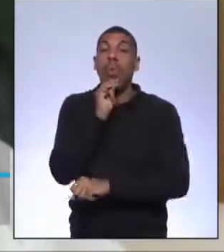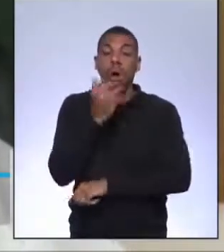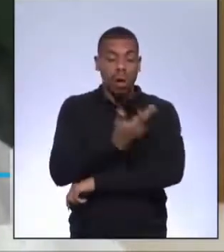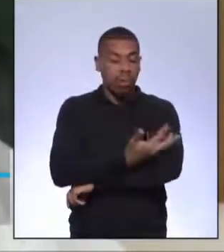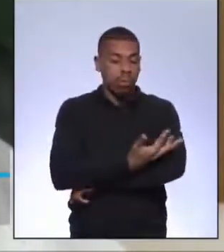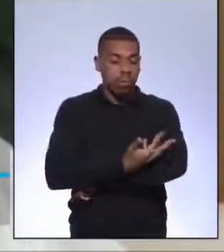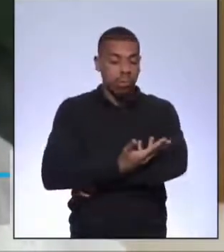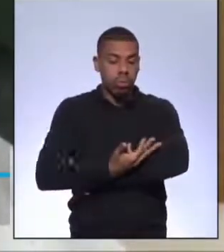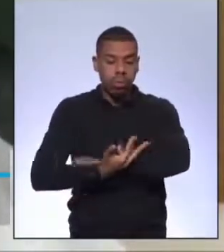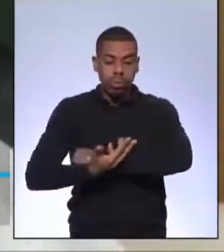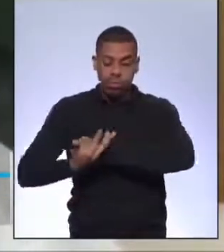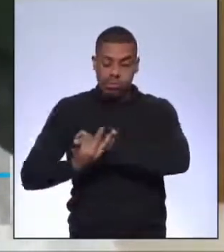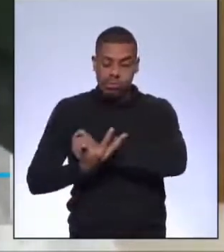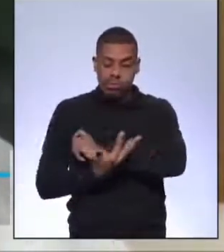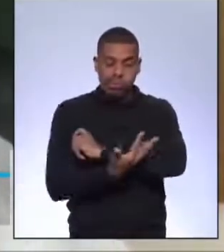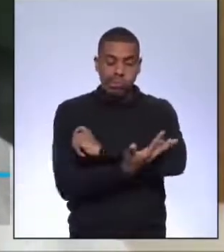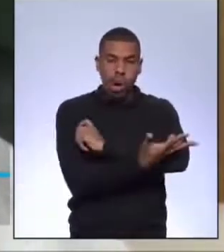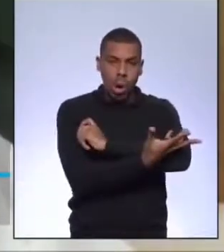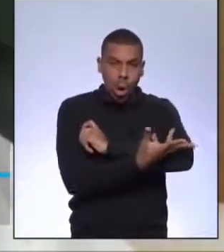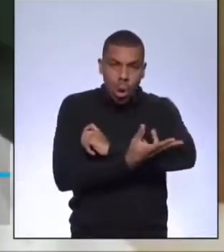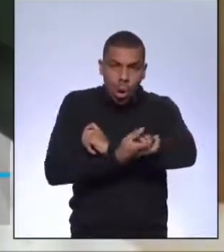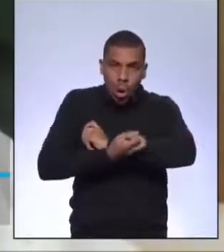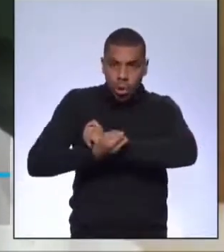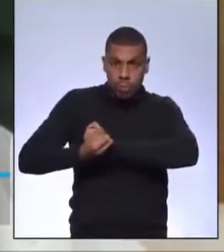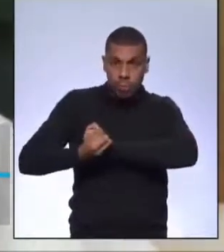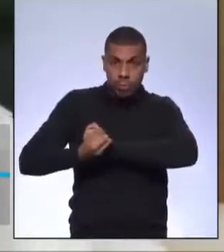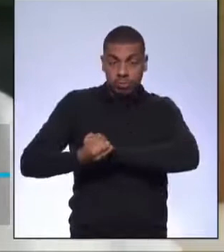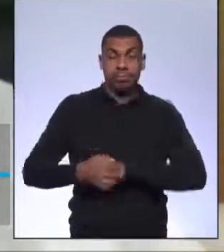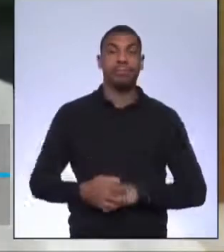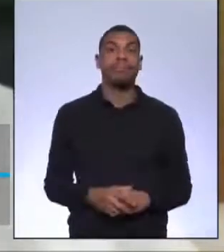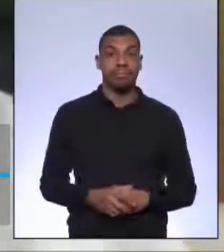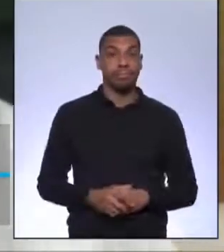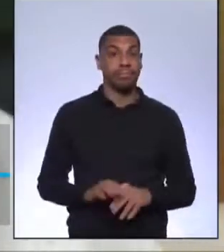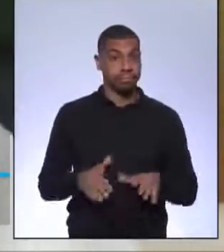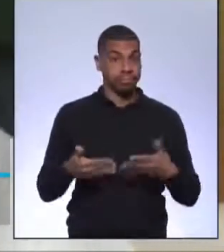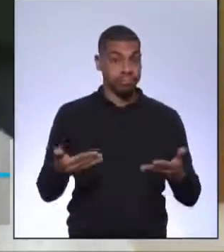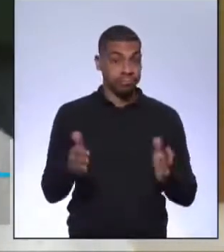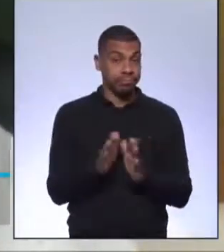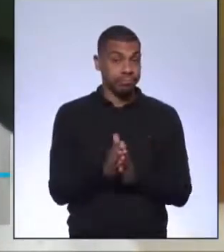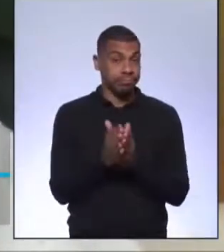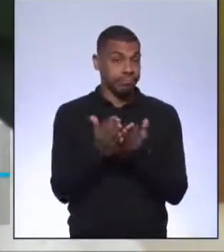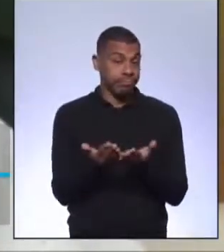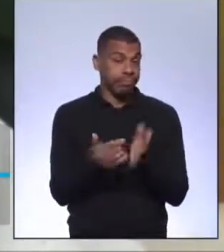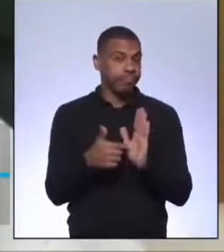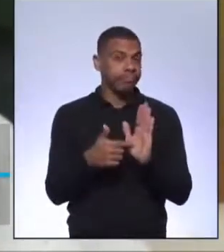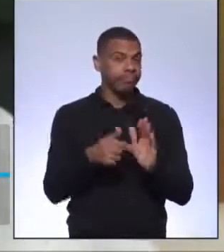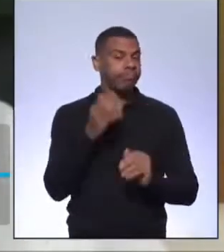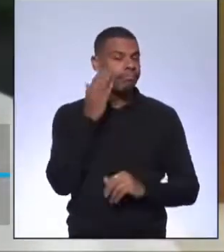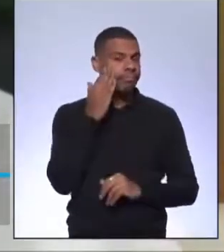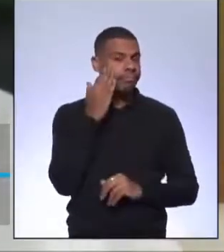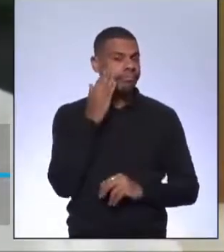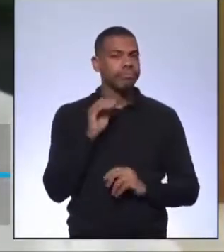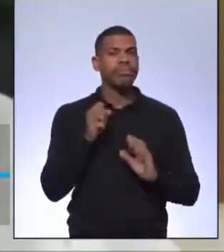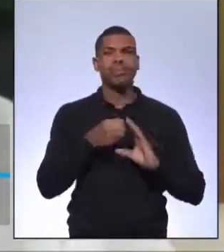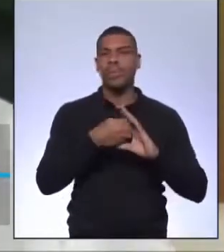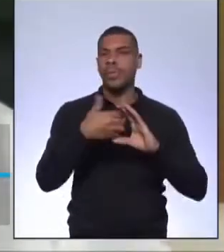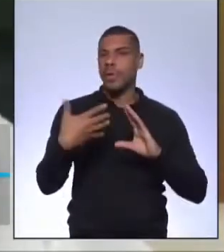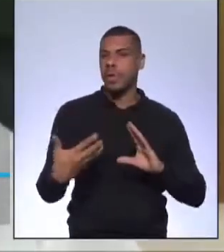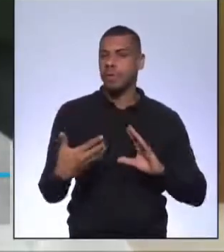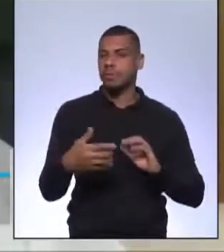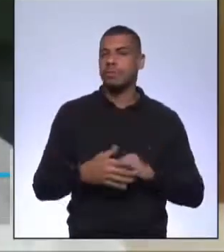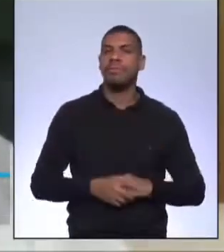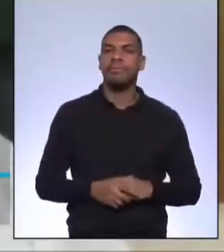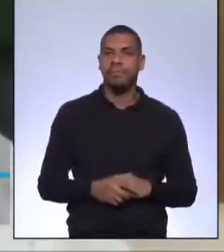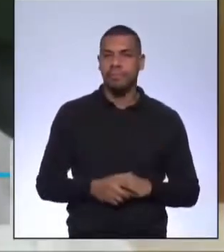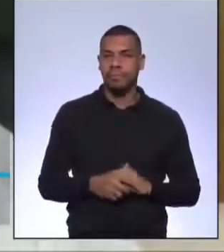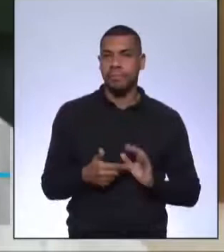ou mata seca, tá? Você encontra das duas formas em livros, tudo bem? Mas é por causa da caracterização que vocês viram